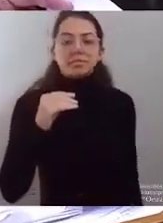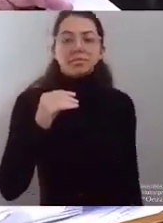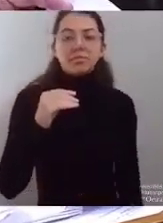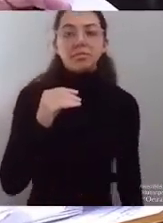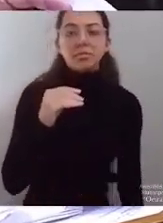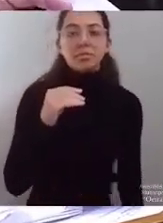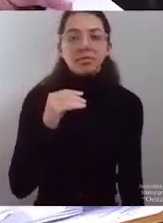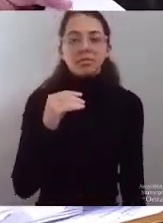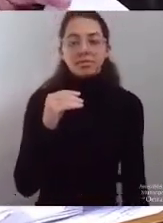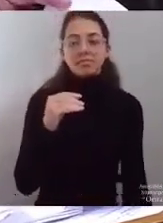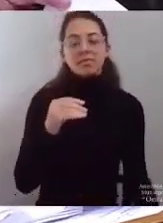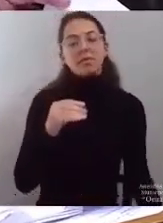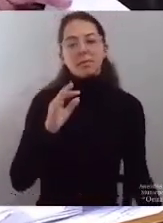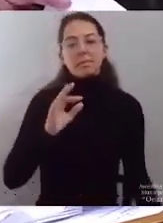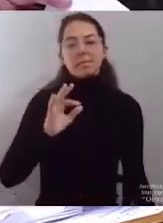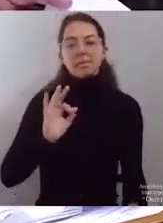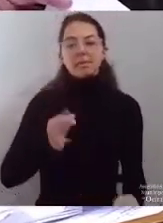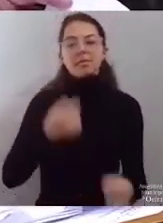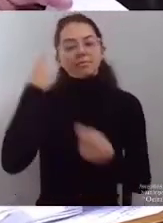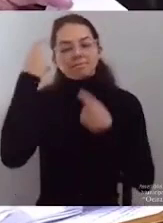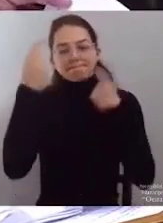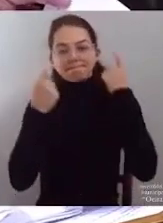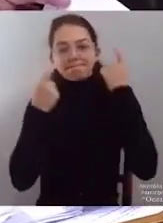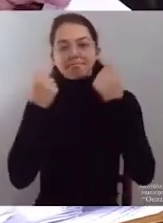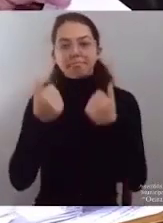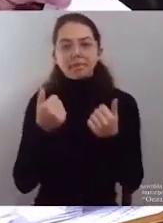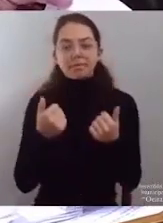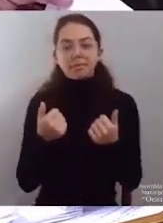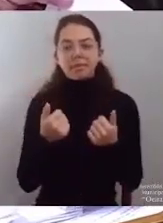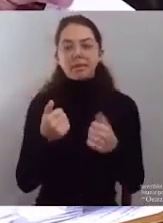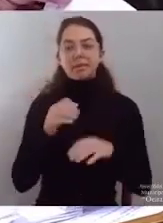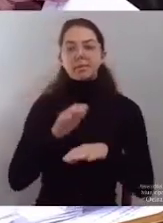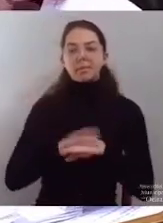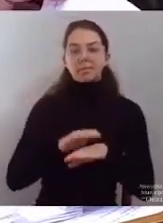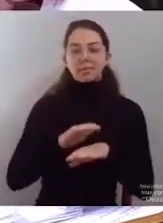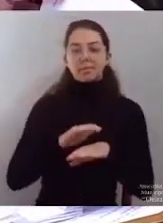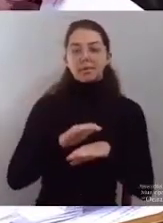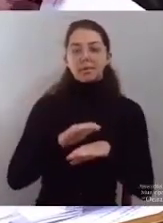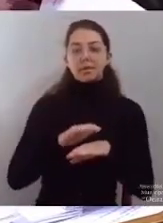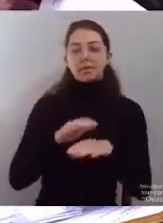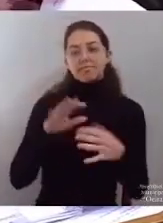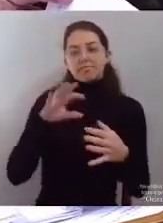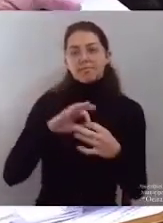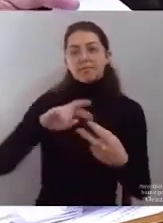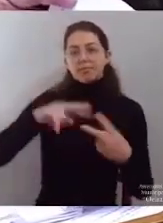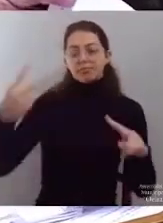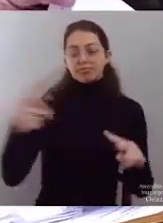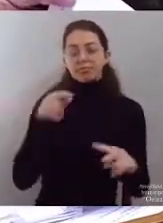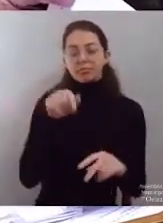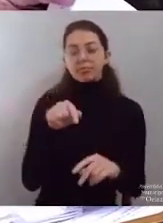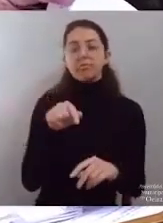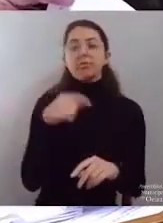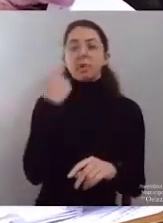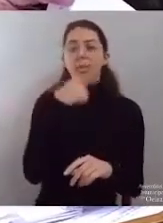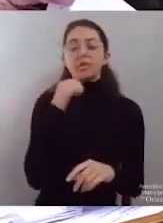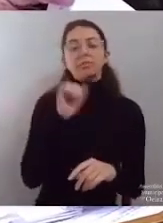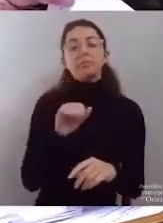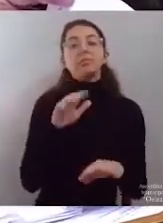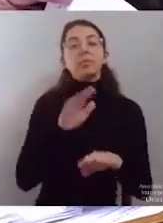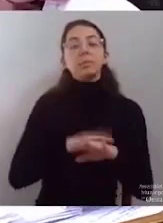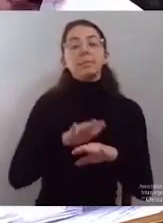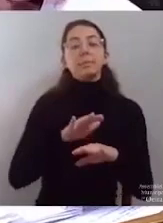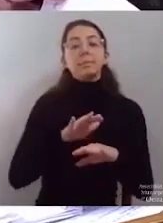que merece uma reflexão por parte da Câmara Municipal de Oeiras e é